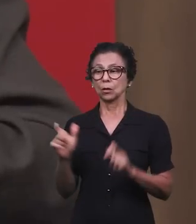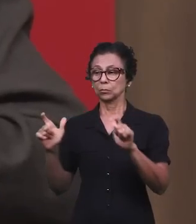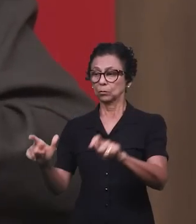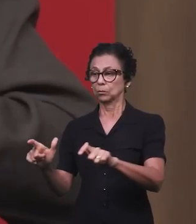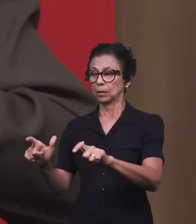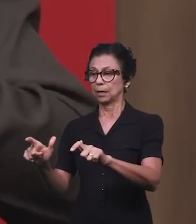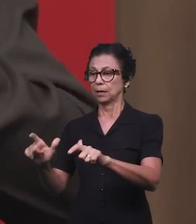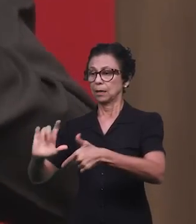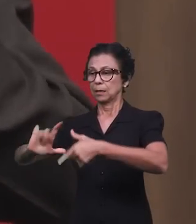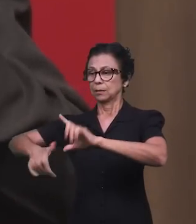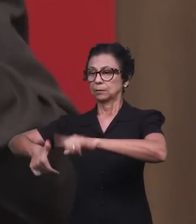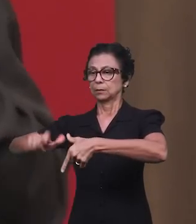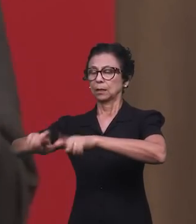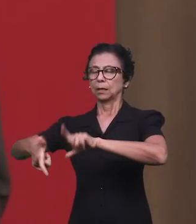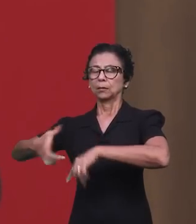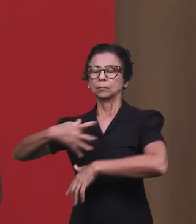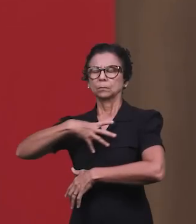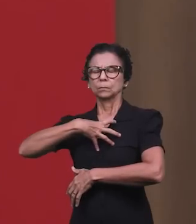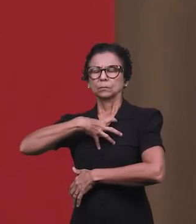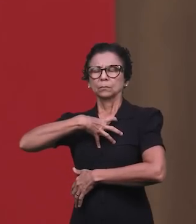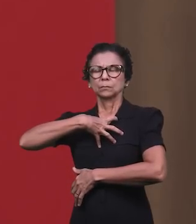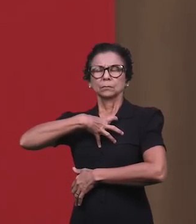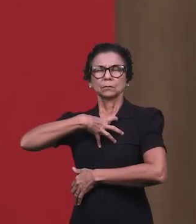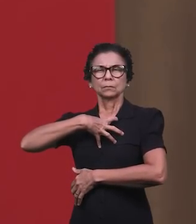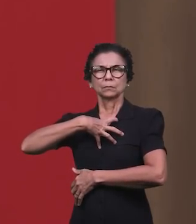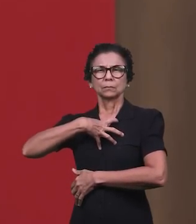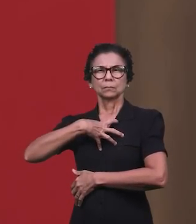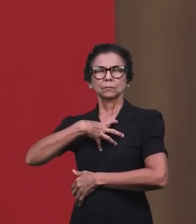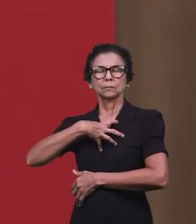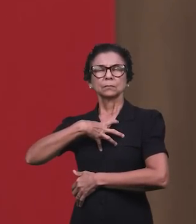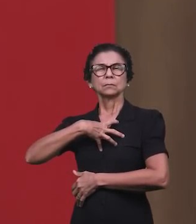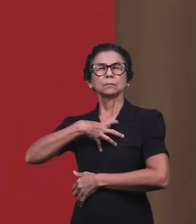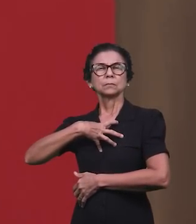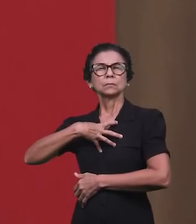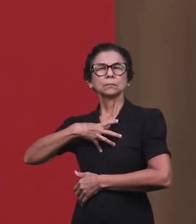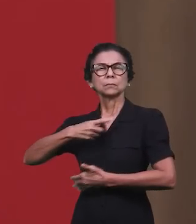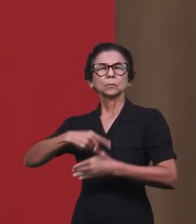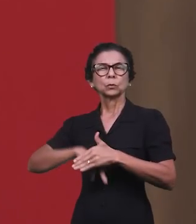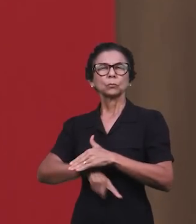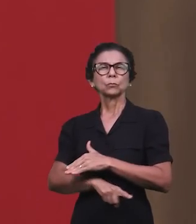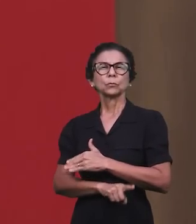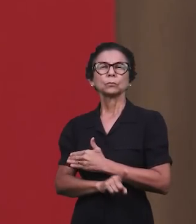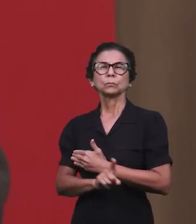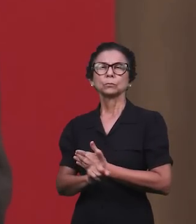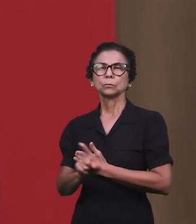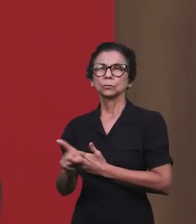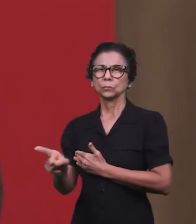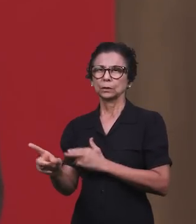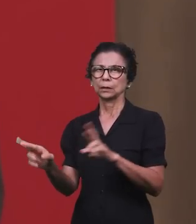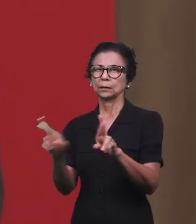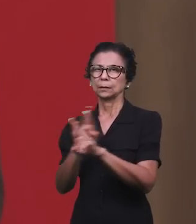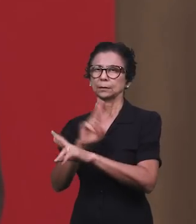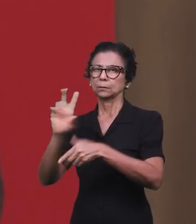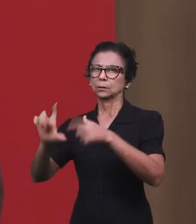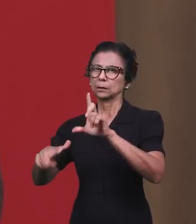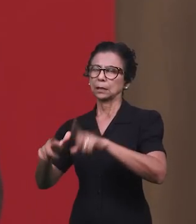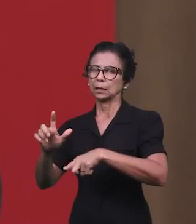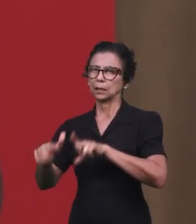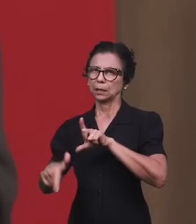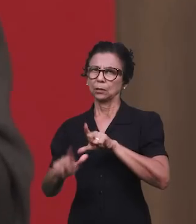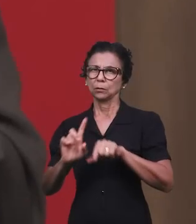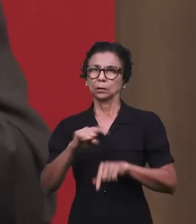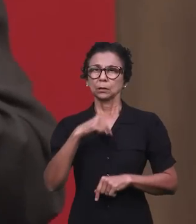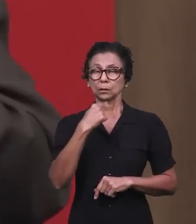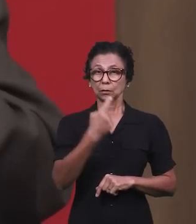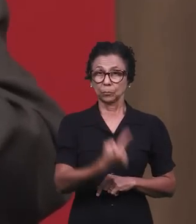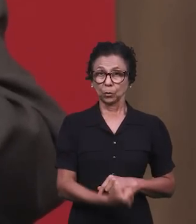cresceu muito o sentimento nacionalista em Israel depois do Holocausto. E eles disseram o seguinte: